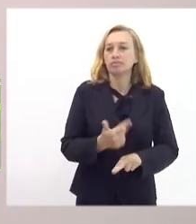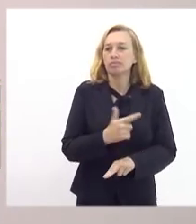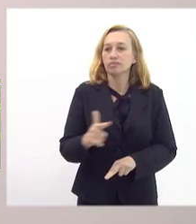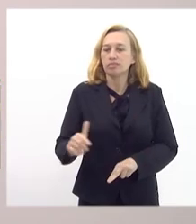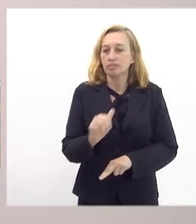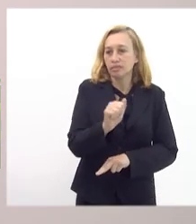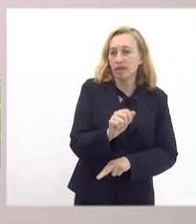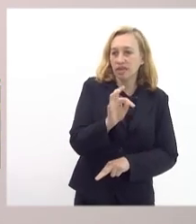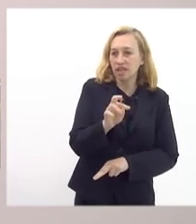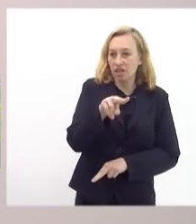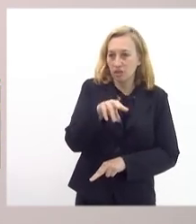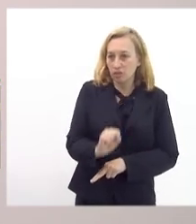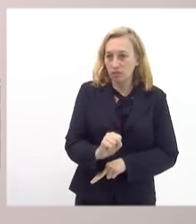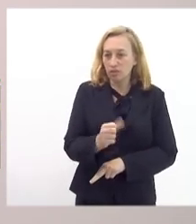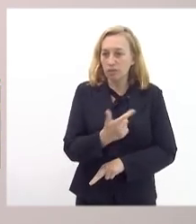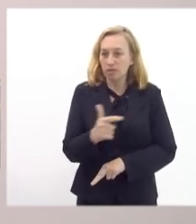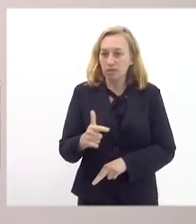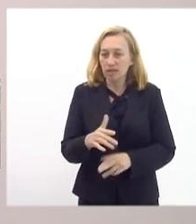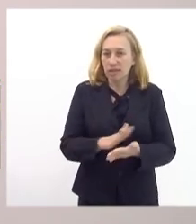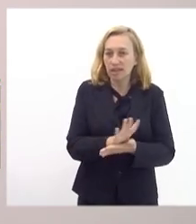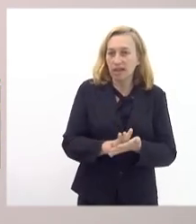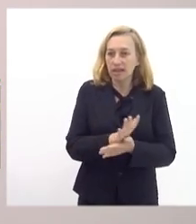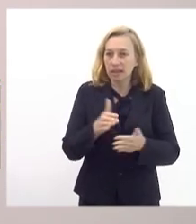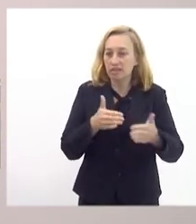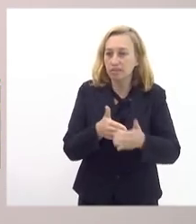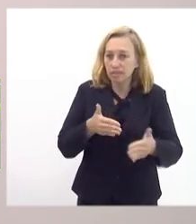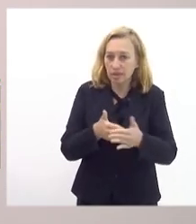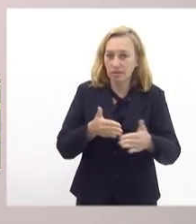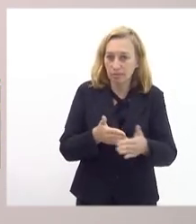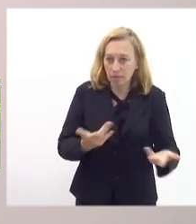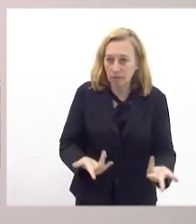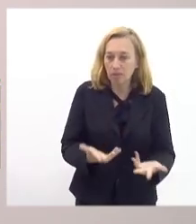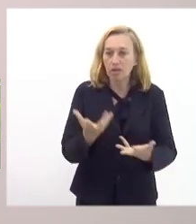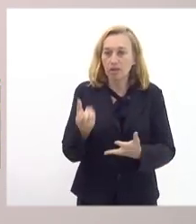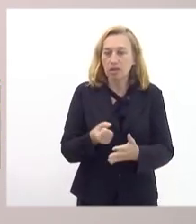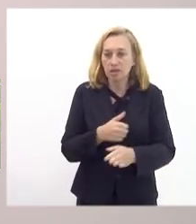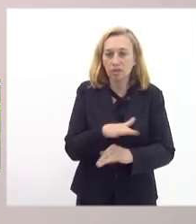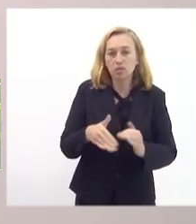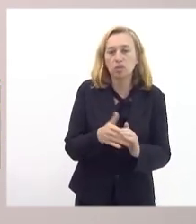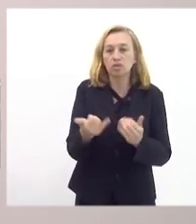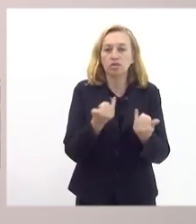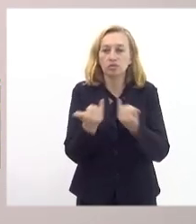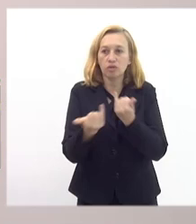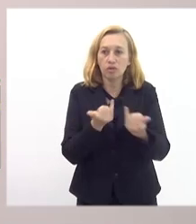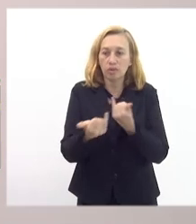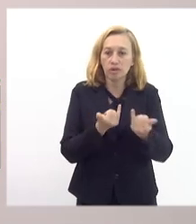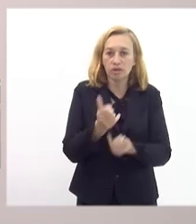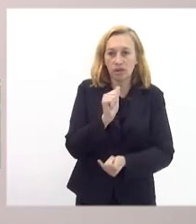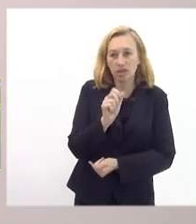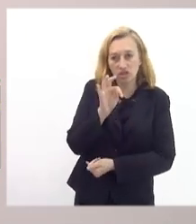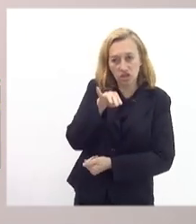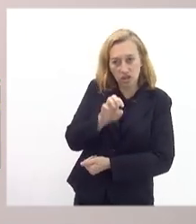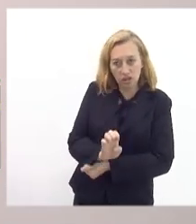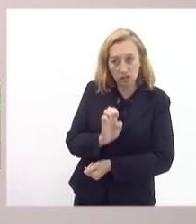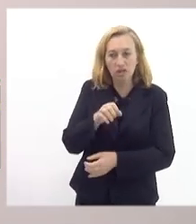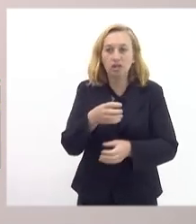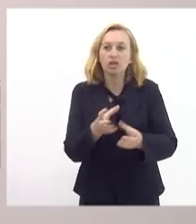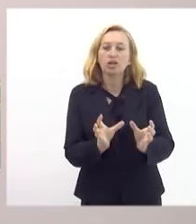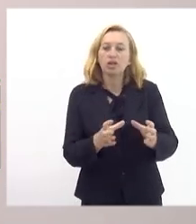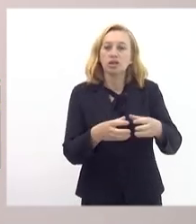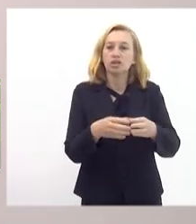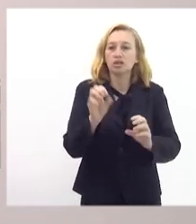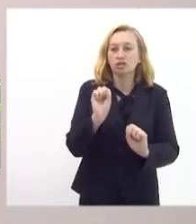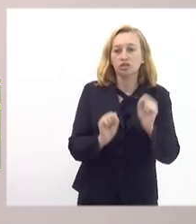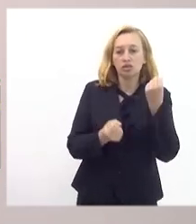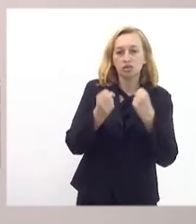não tem ativos exatamente mas não tem nenhuma interferência a gente recebe todas as informações dos agentes que são os distribuidores e os